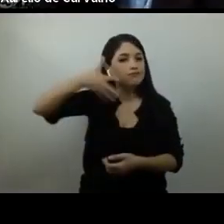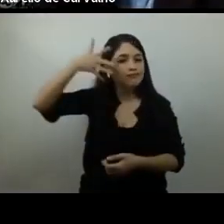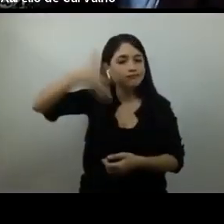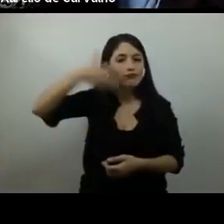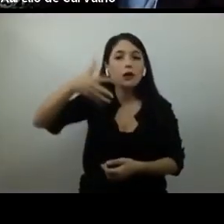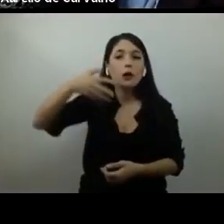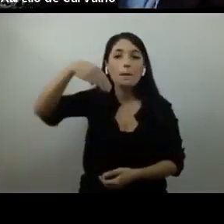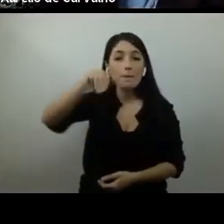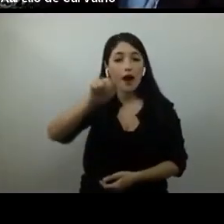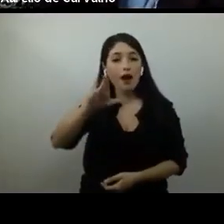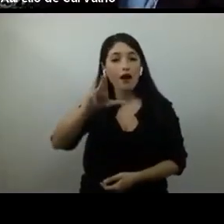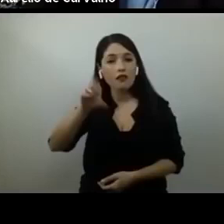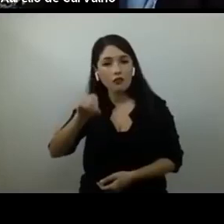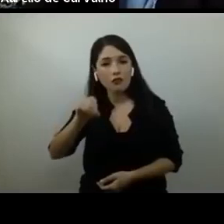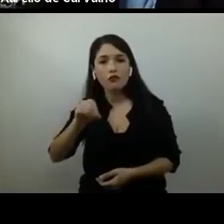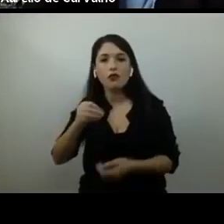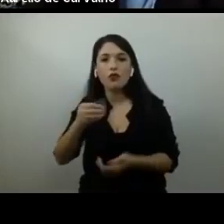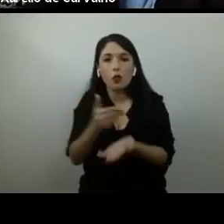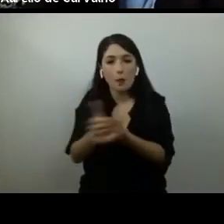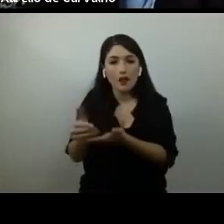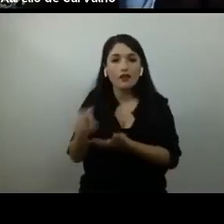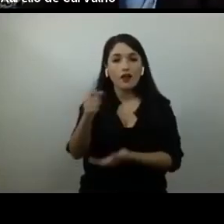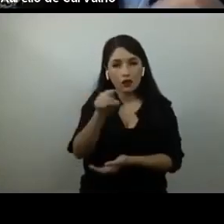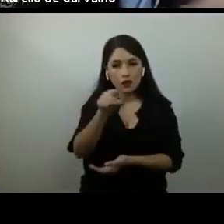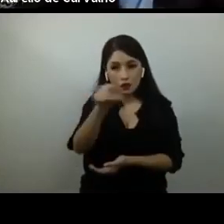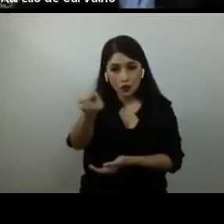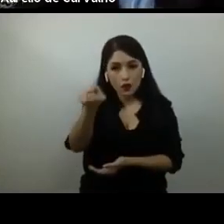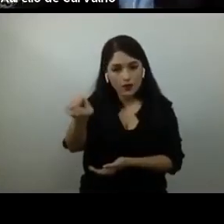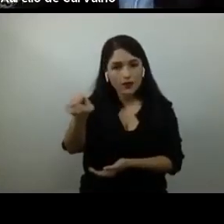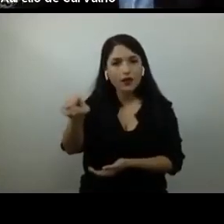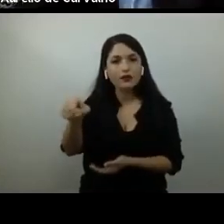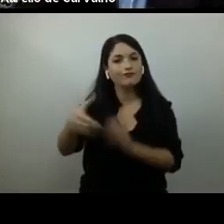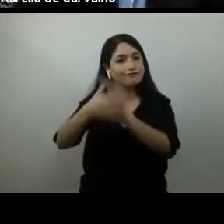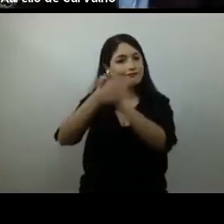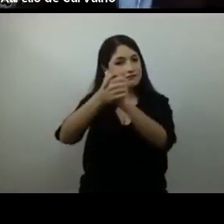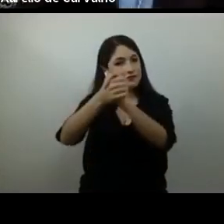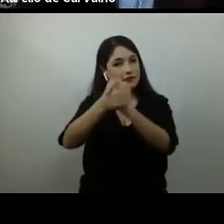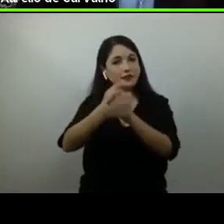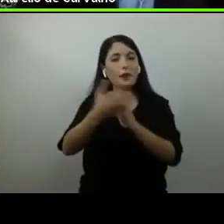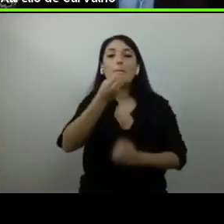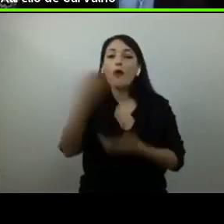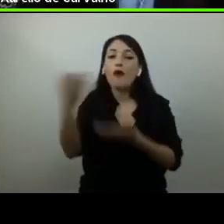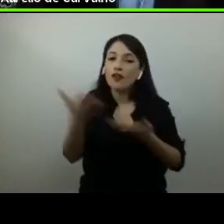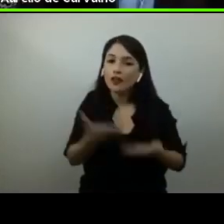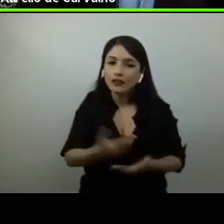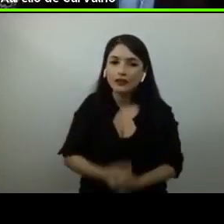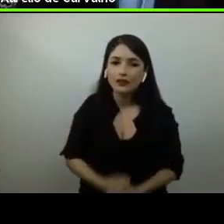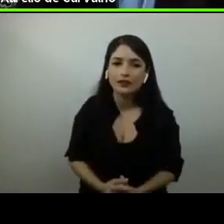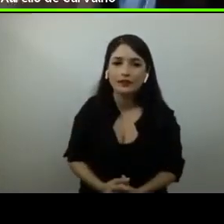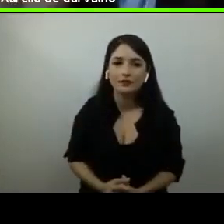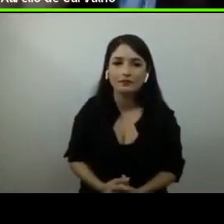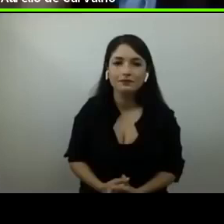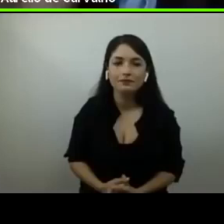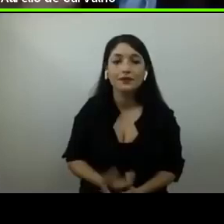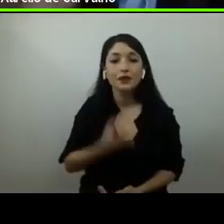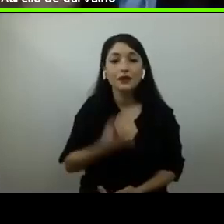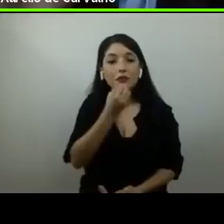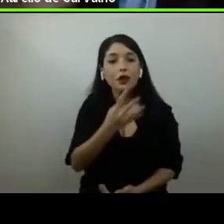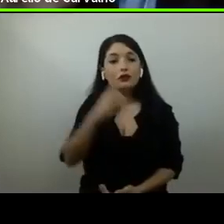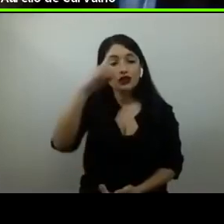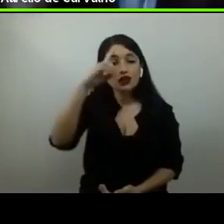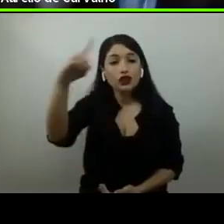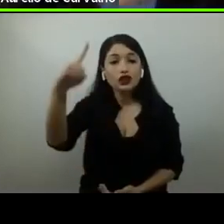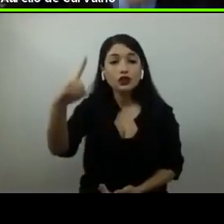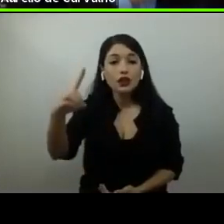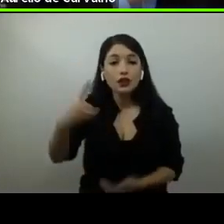palavra para que você possa fazer aí as saudações de boas-vindas. Brunão, bom dia a todos. Acho que falta um